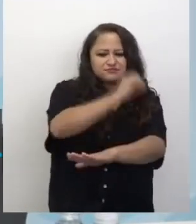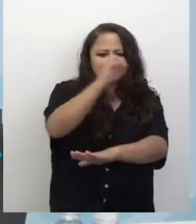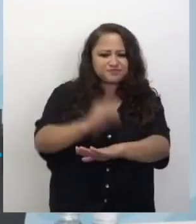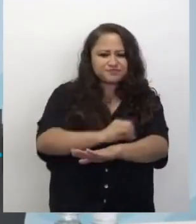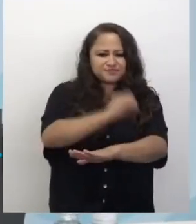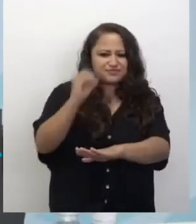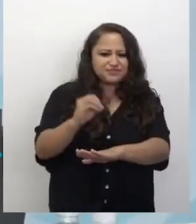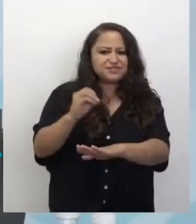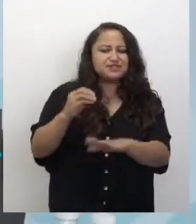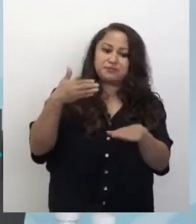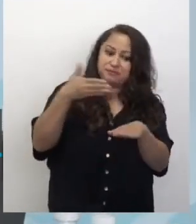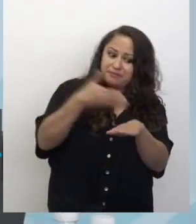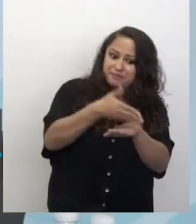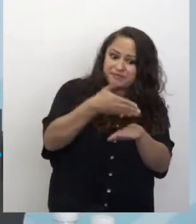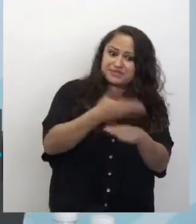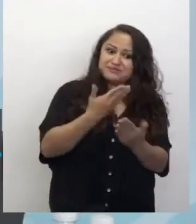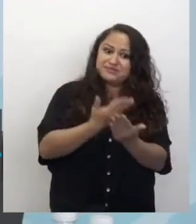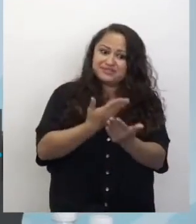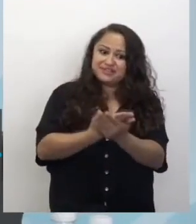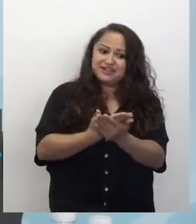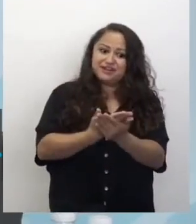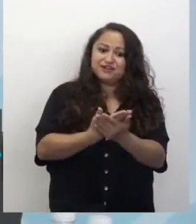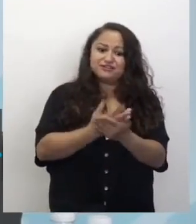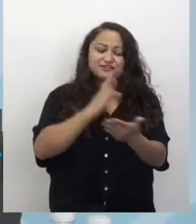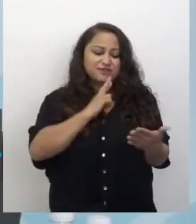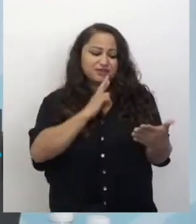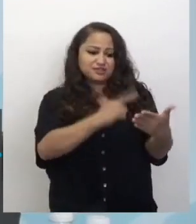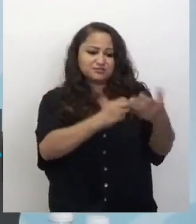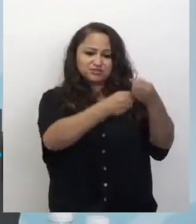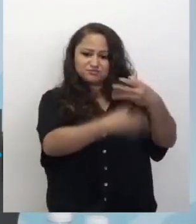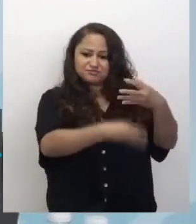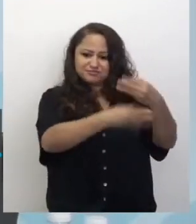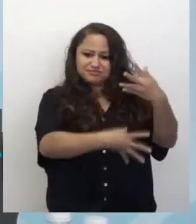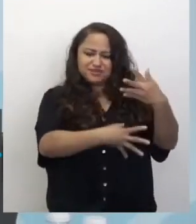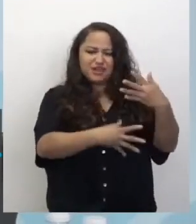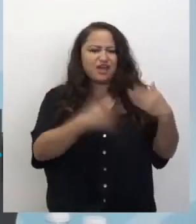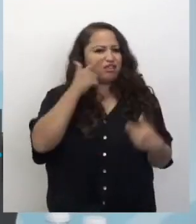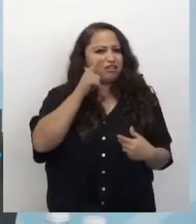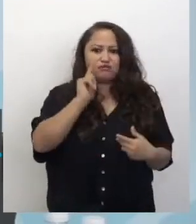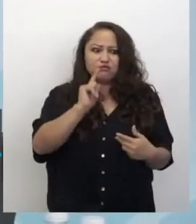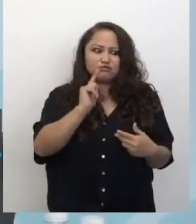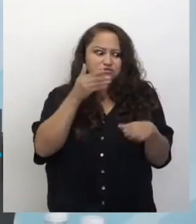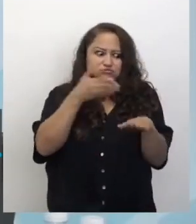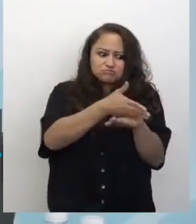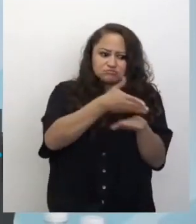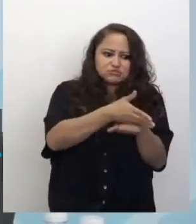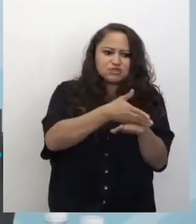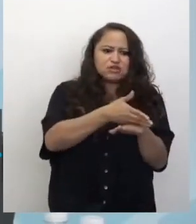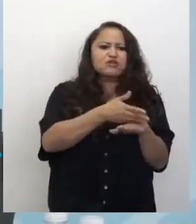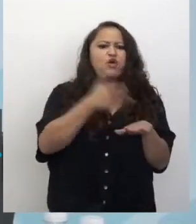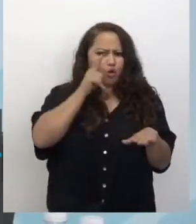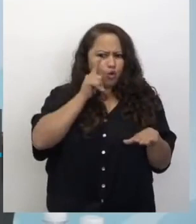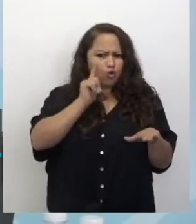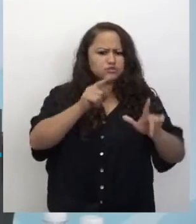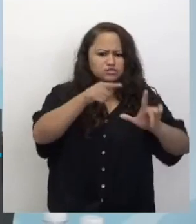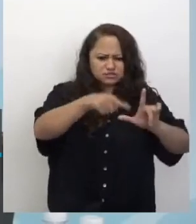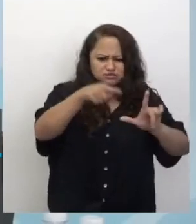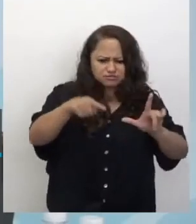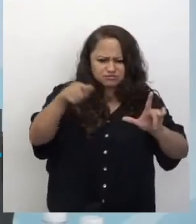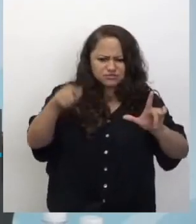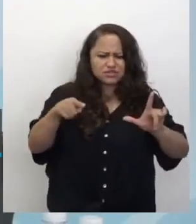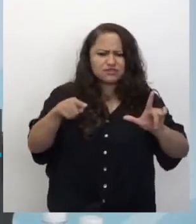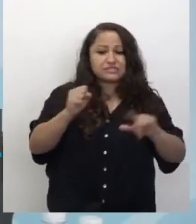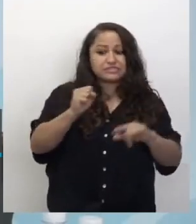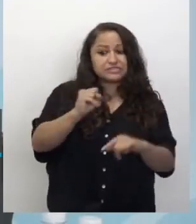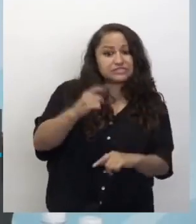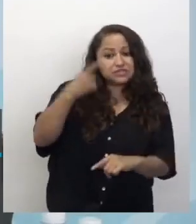participar da aula, hein? Então, mandem suas respostas lá no chat. Falem lá se vocês estão conseguindo acompanhar, conseguindo construir os gráficos que a gente vai fazer hoje. Se estão com